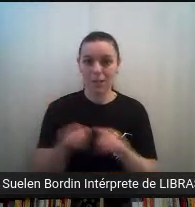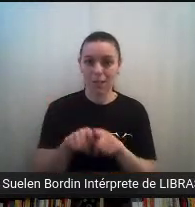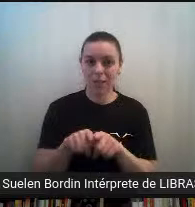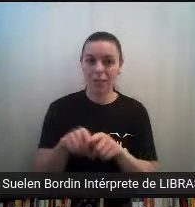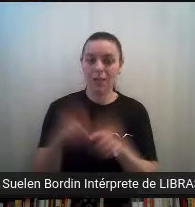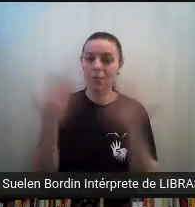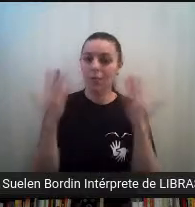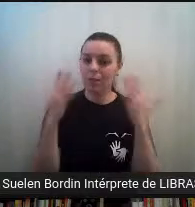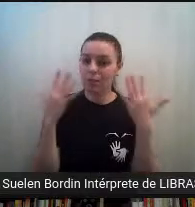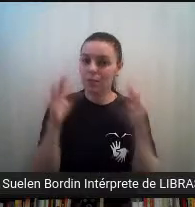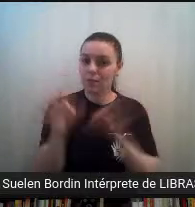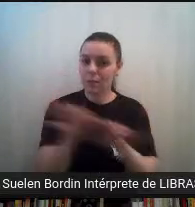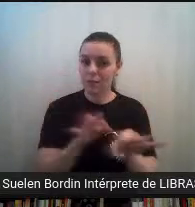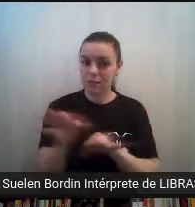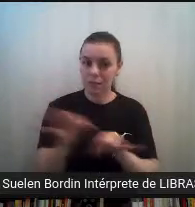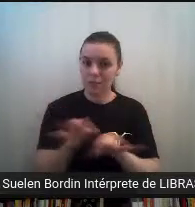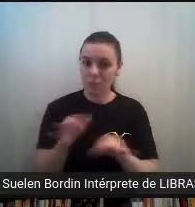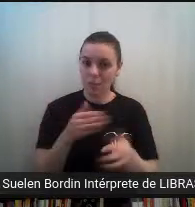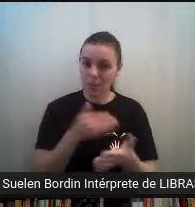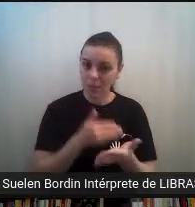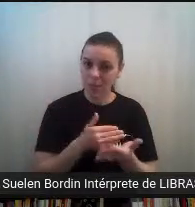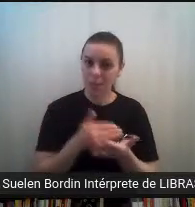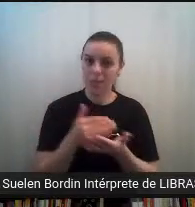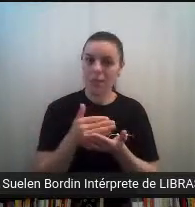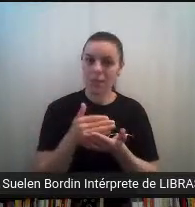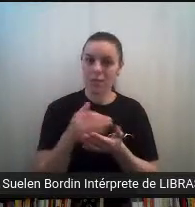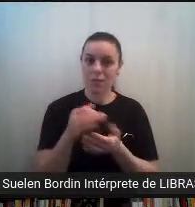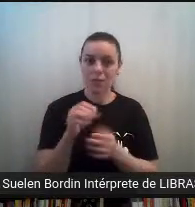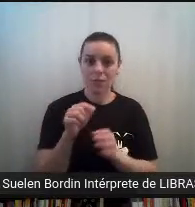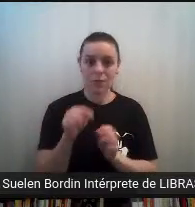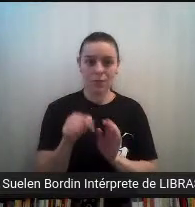dessa por essa iniciativa.